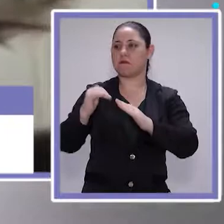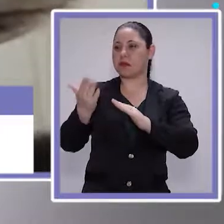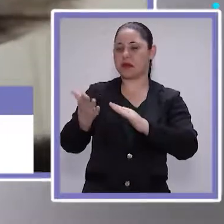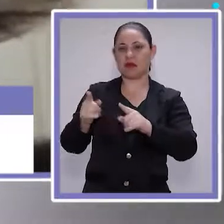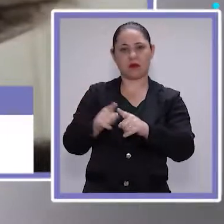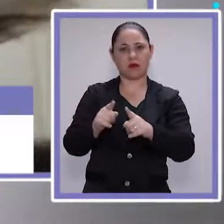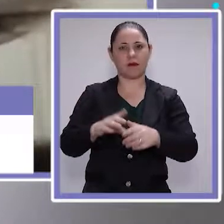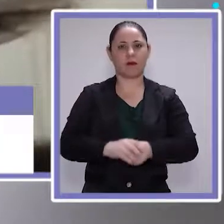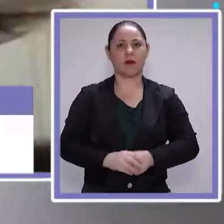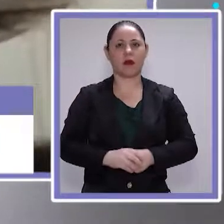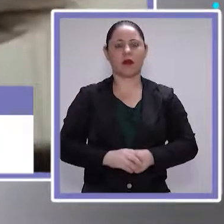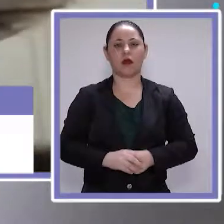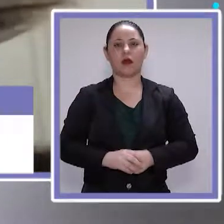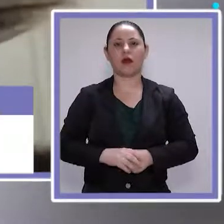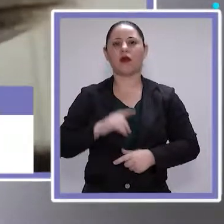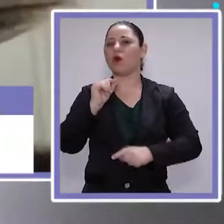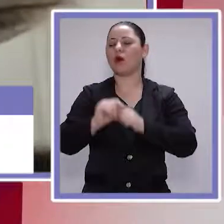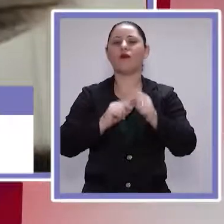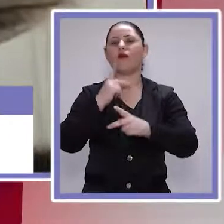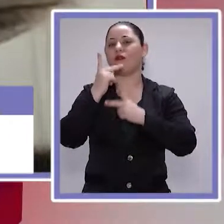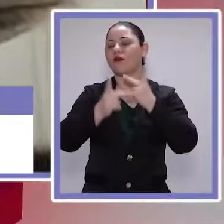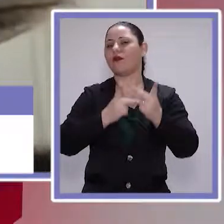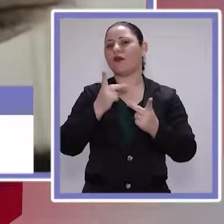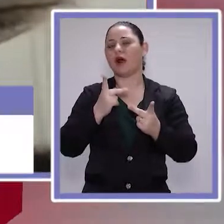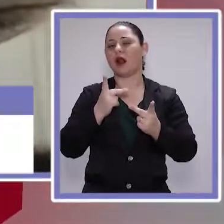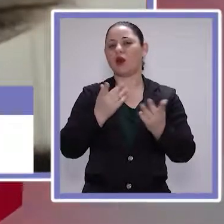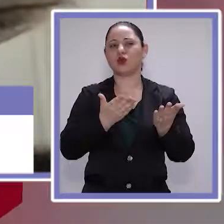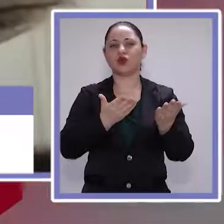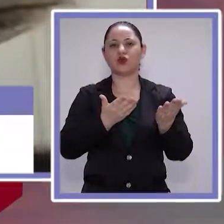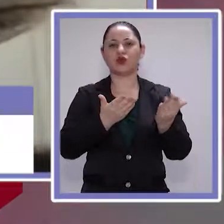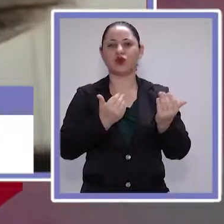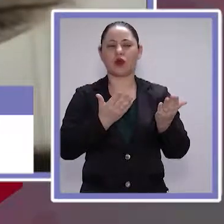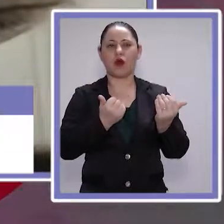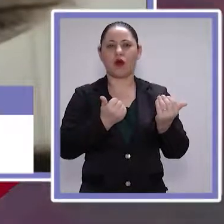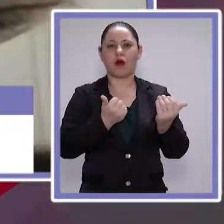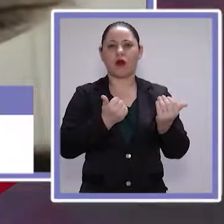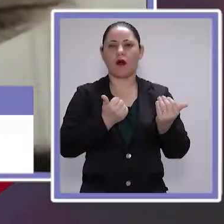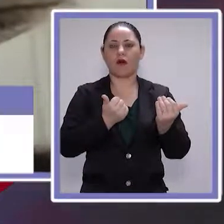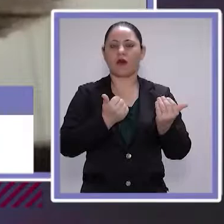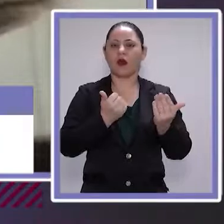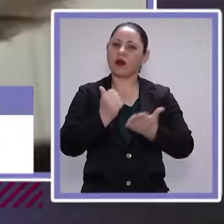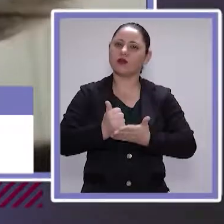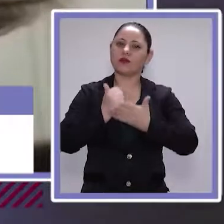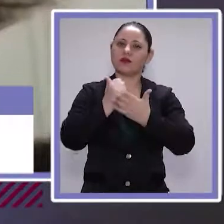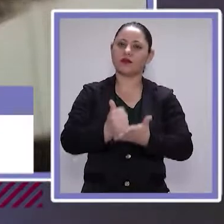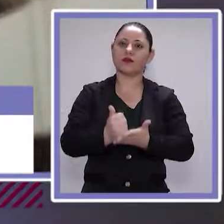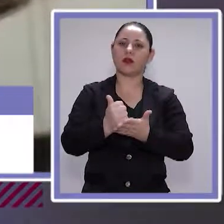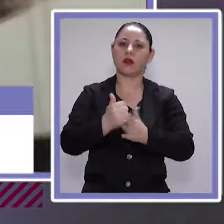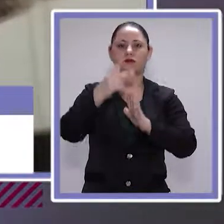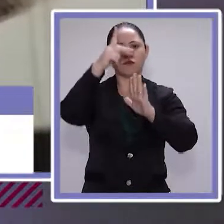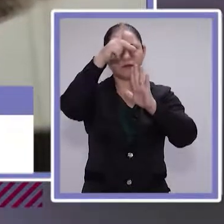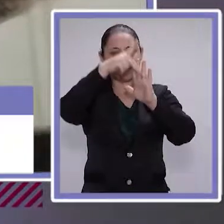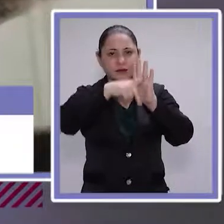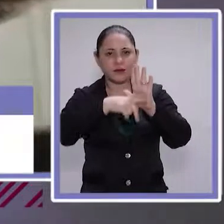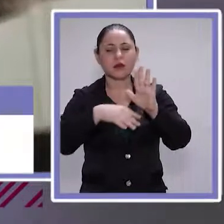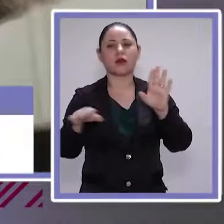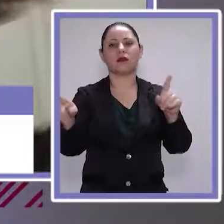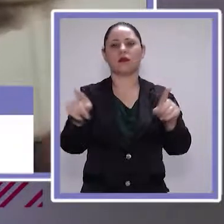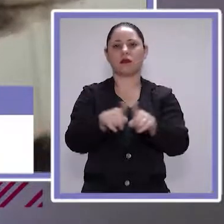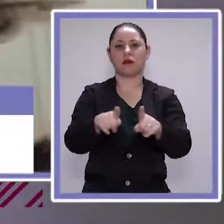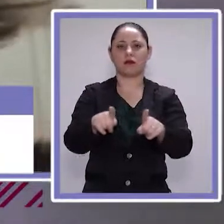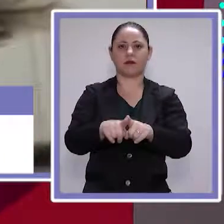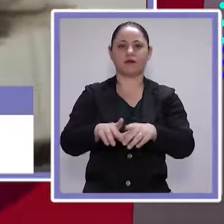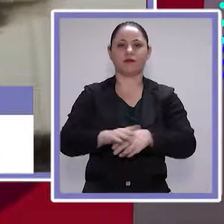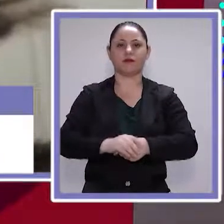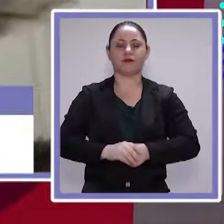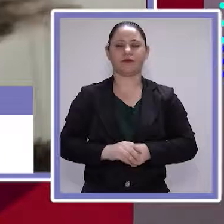de fora. E aí, quando se falava na pauta futuro, a juventude não conseguia colaborar com as pautas, e aí